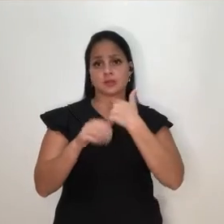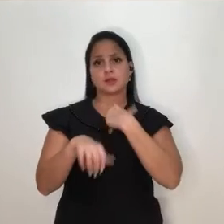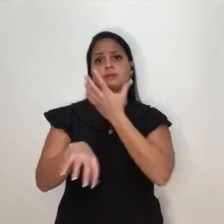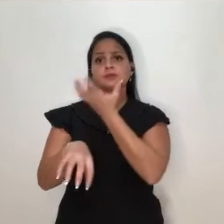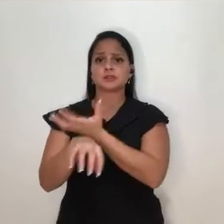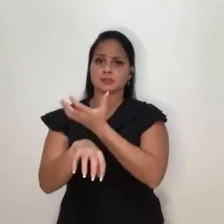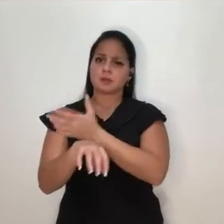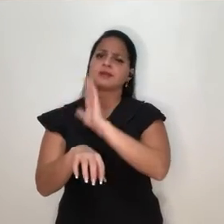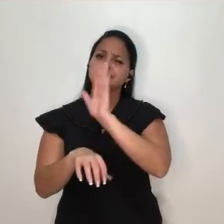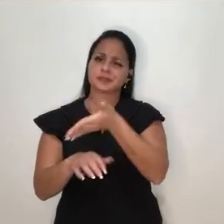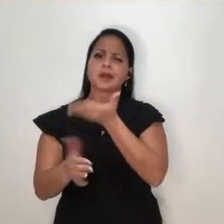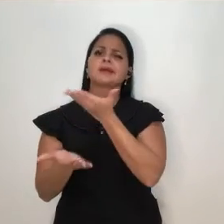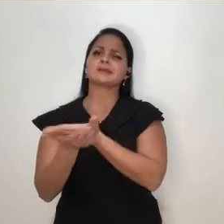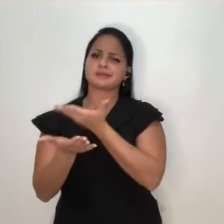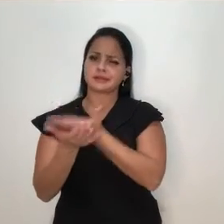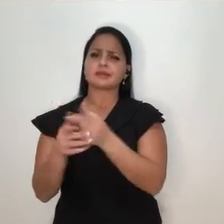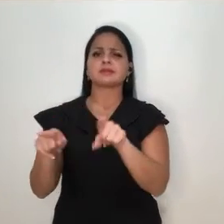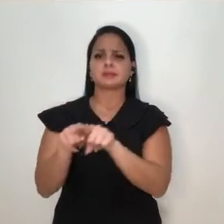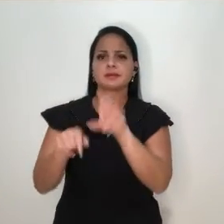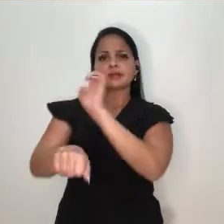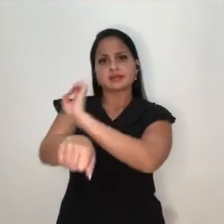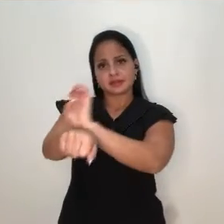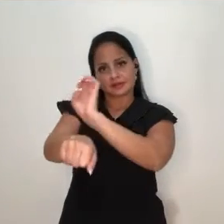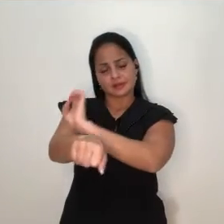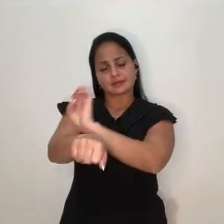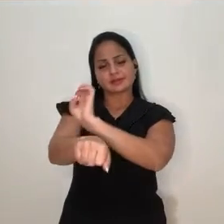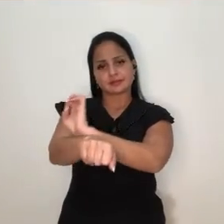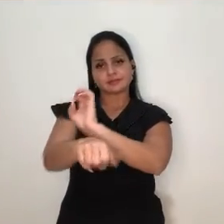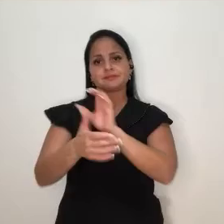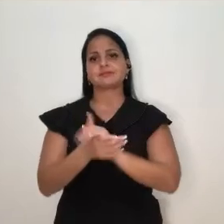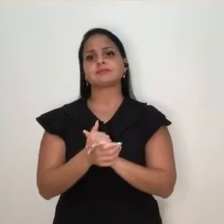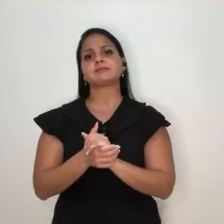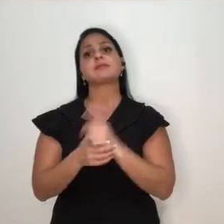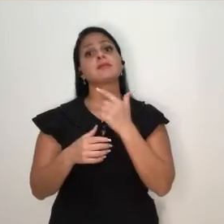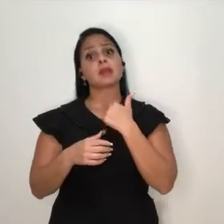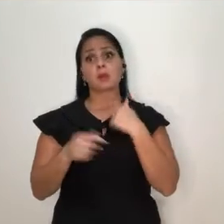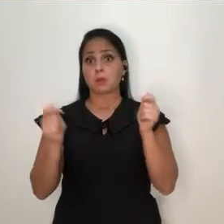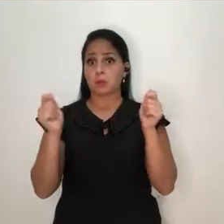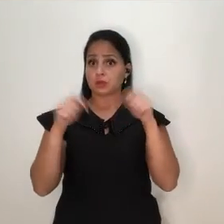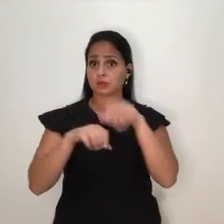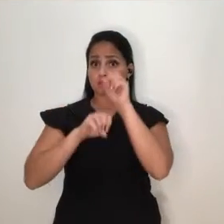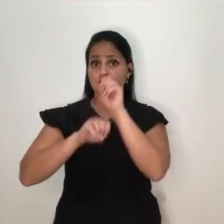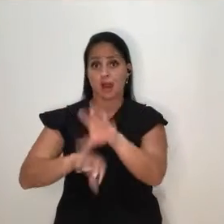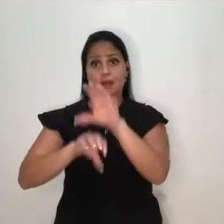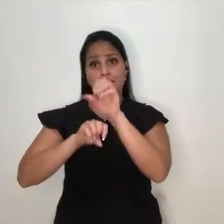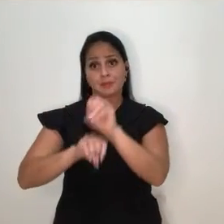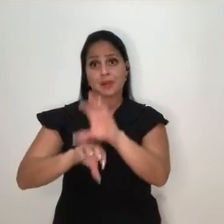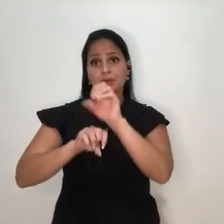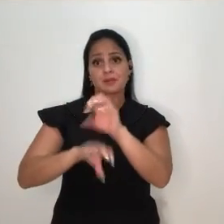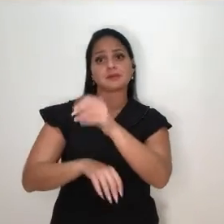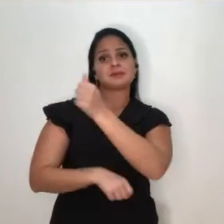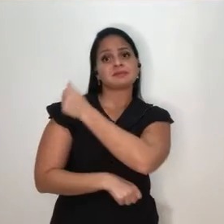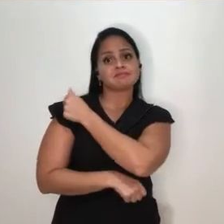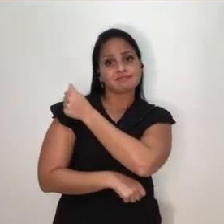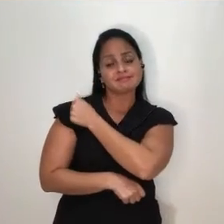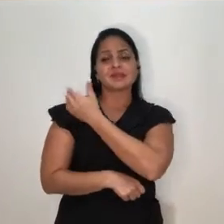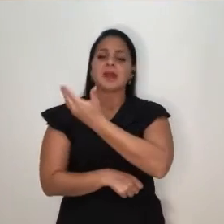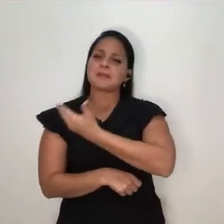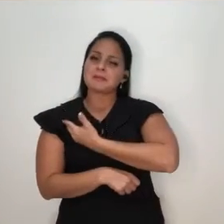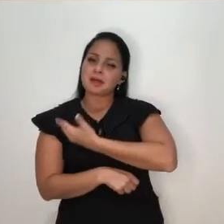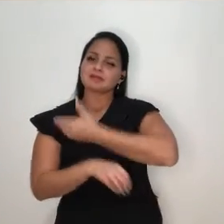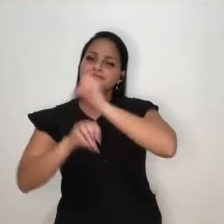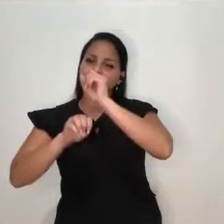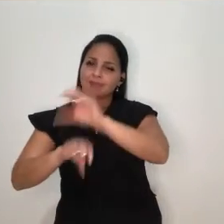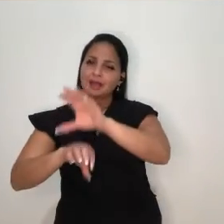matéria e o estágio. Então, assim, eu pude passar o que eu vi para os alunos, para os